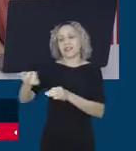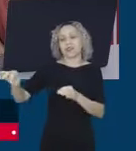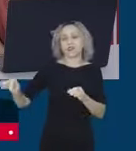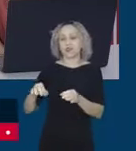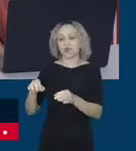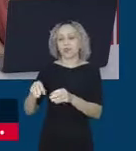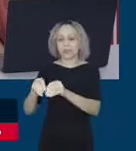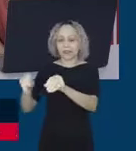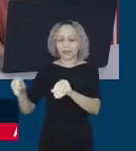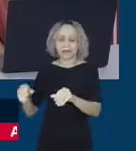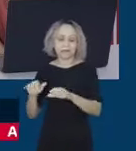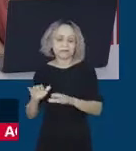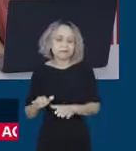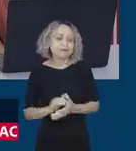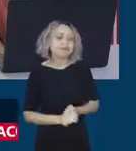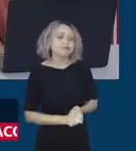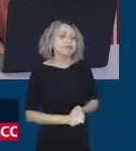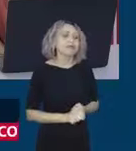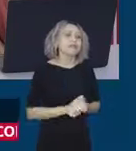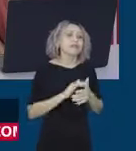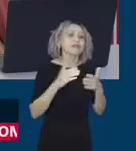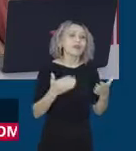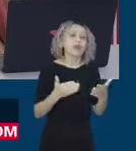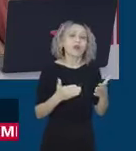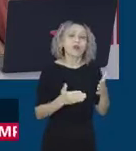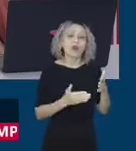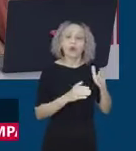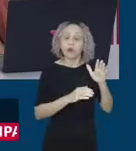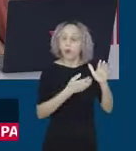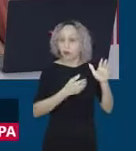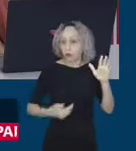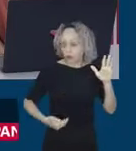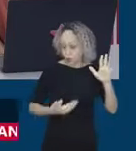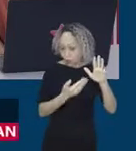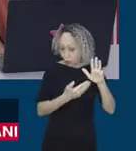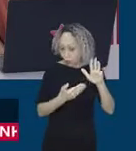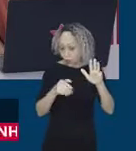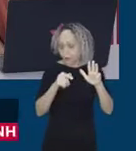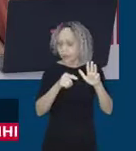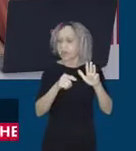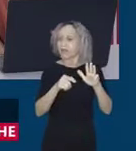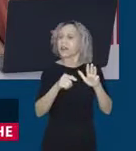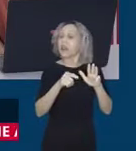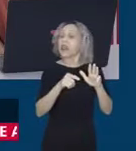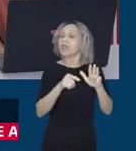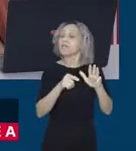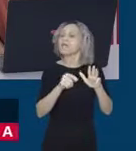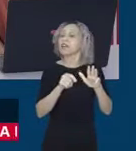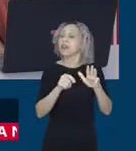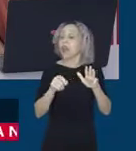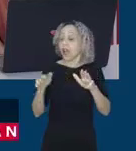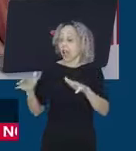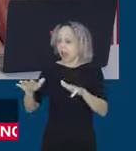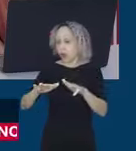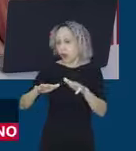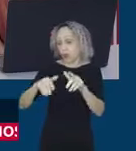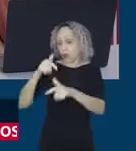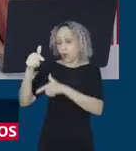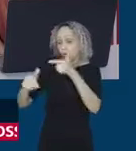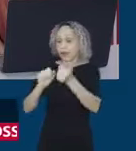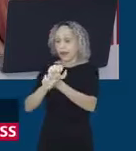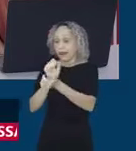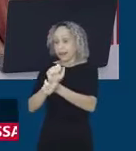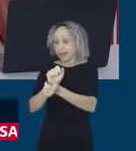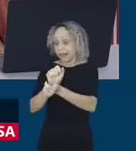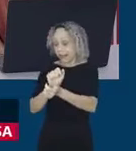enalteci, claro, o combate ao trabalho escravo, que com o governo Lula vai diminuir. Vamos dar estrutura aos gestores fiscais do